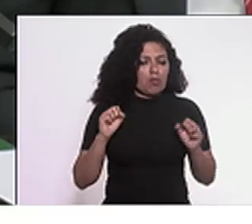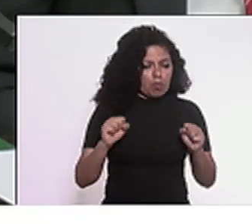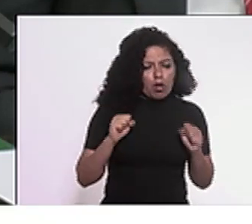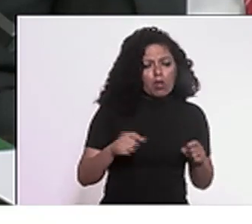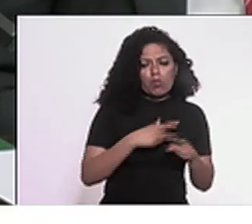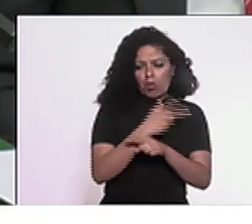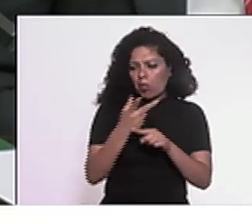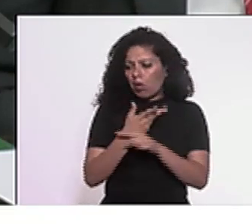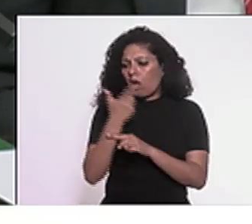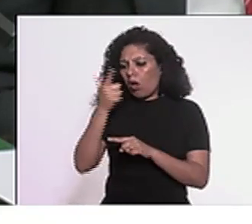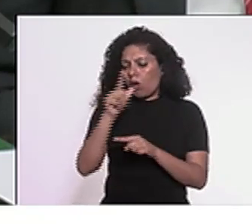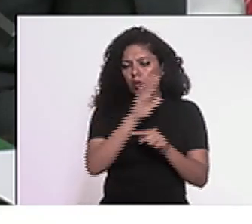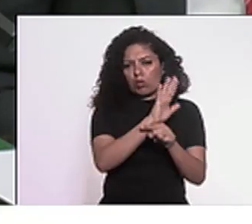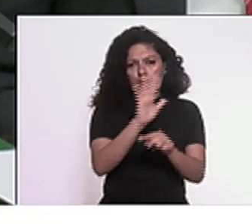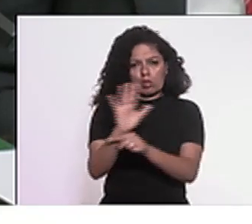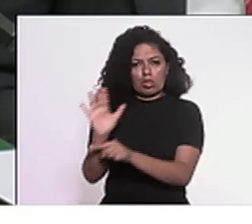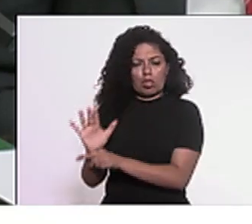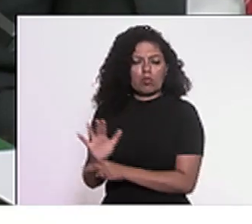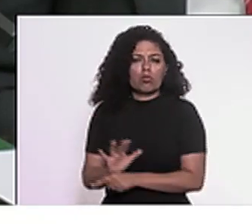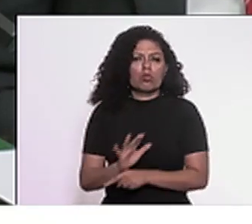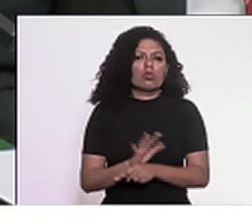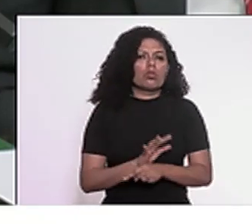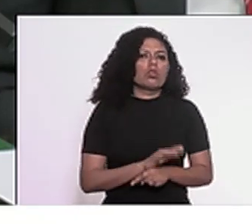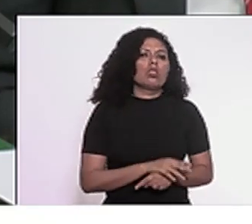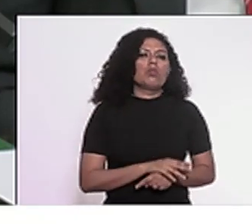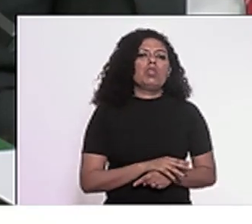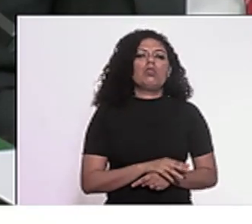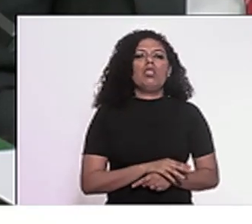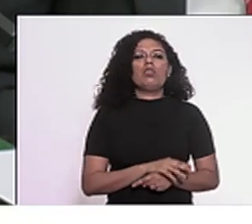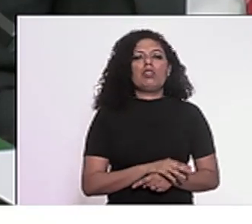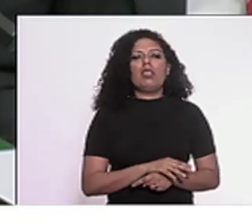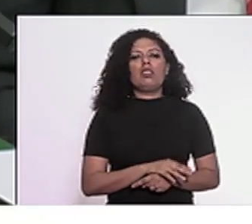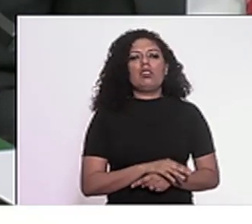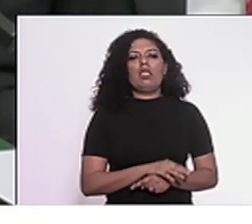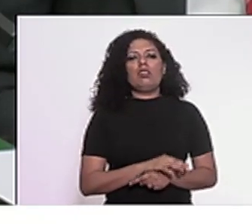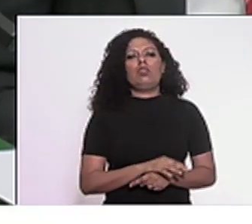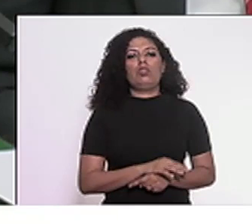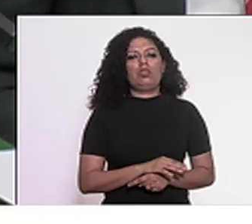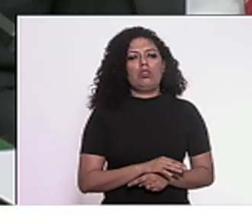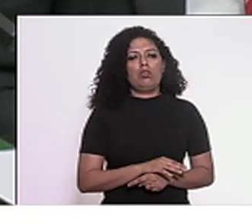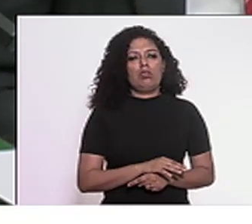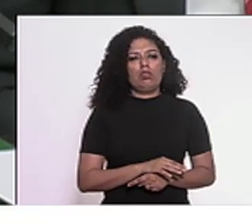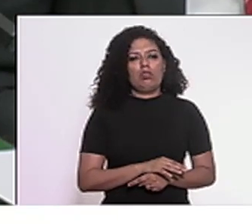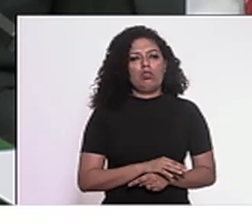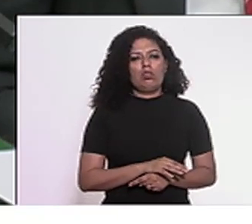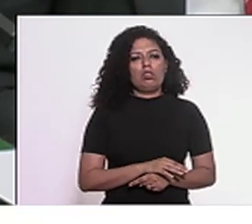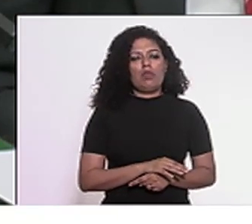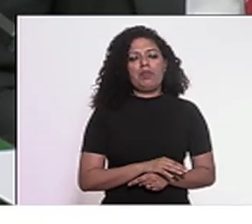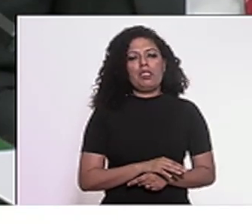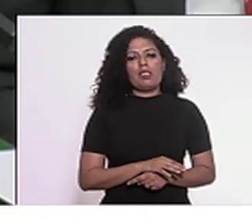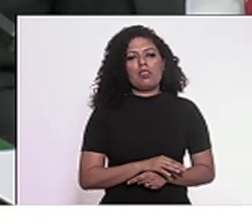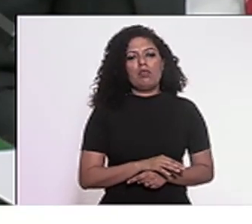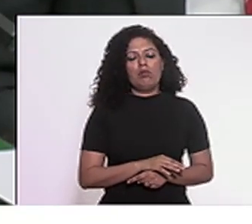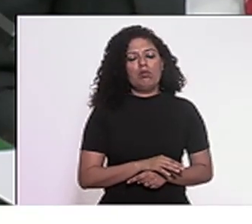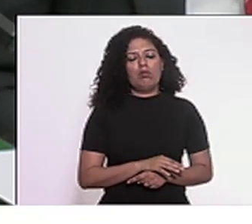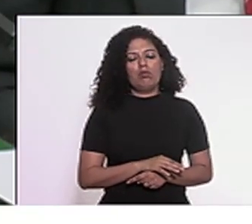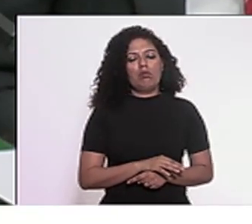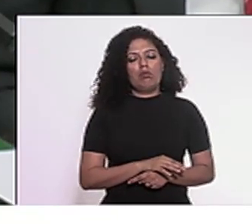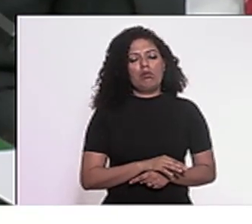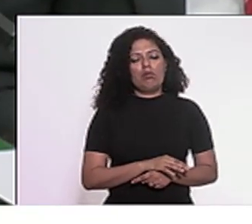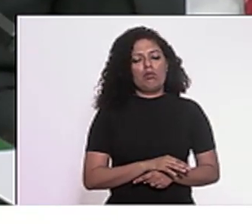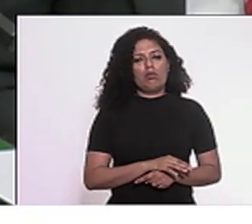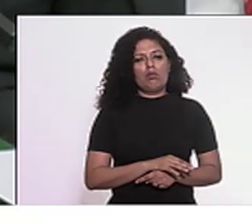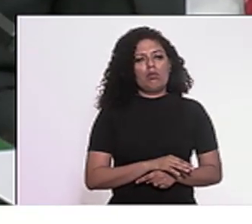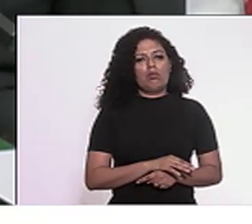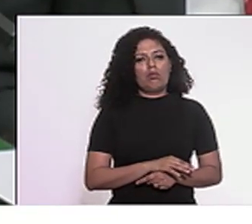anseio da pessoa que está pleiteando, ele tem ainda a opção de ir à justiça, por meio das suas varas de fazenda pública,